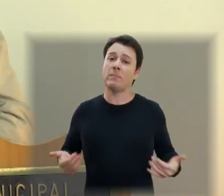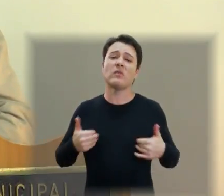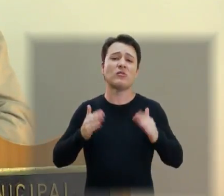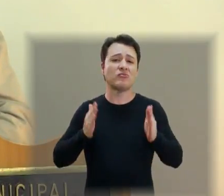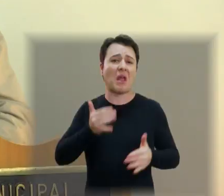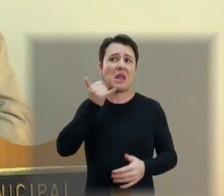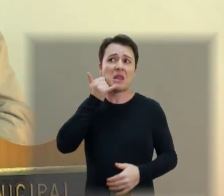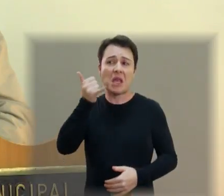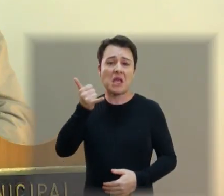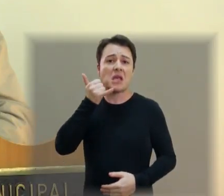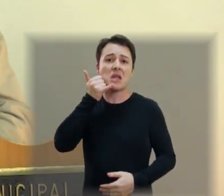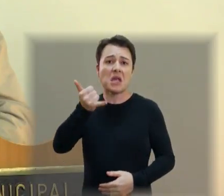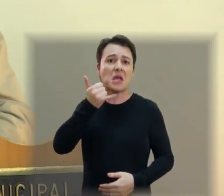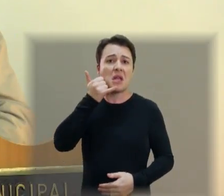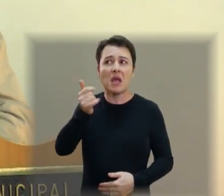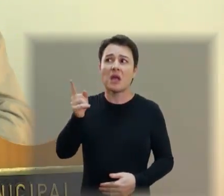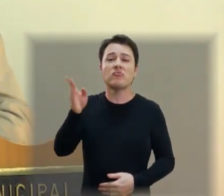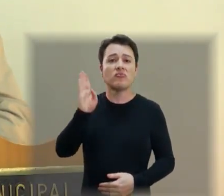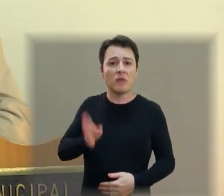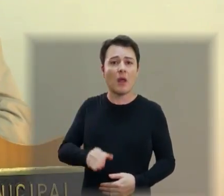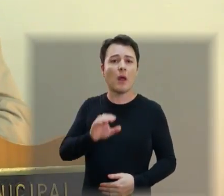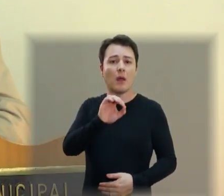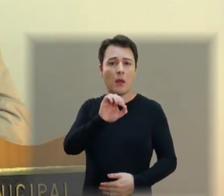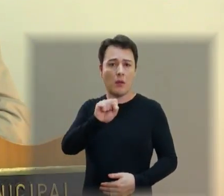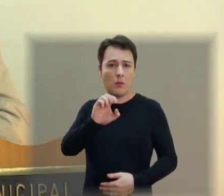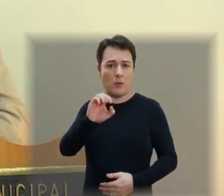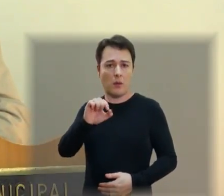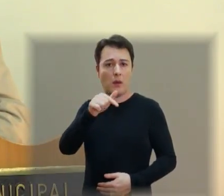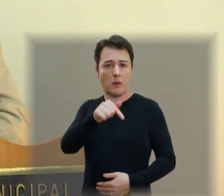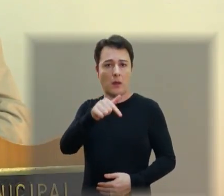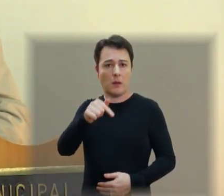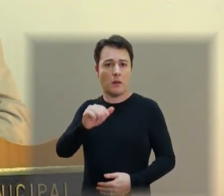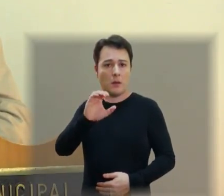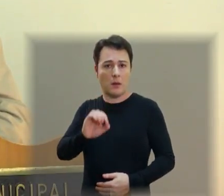liguei também no